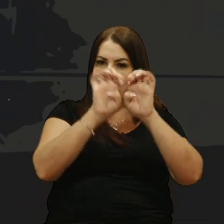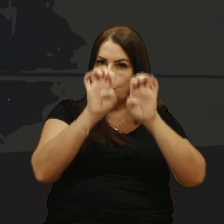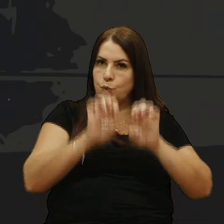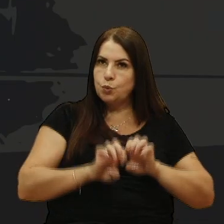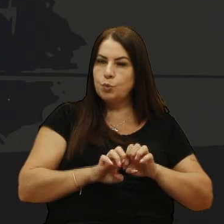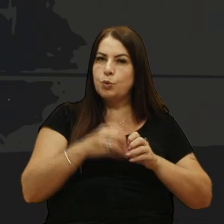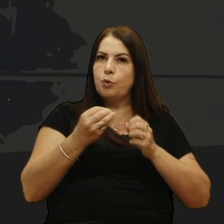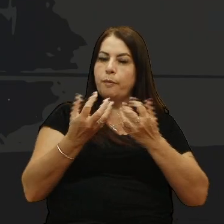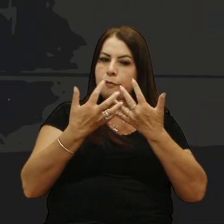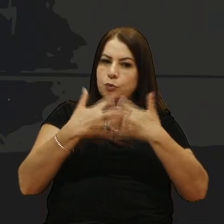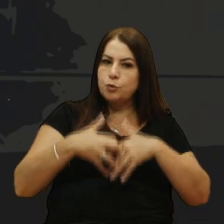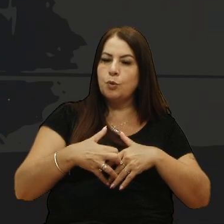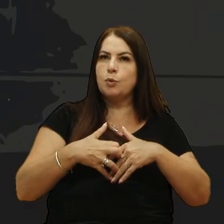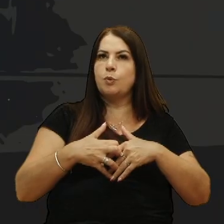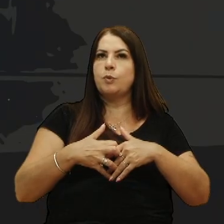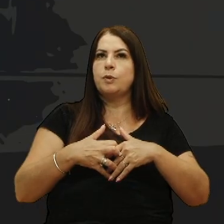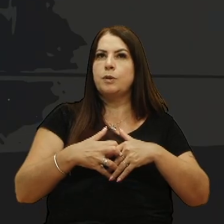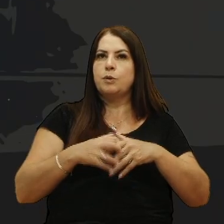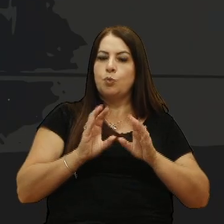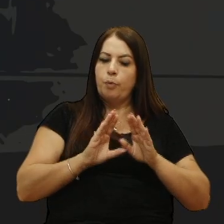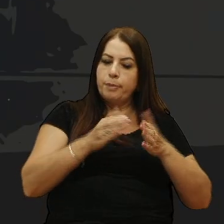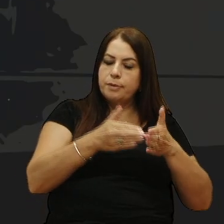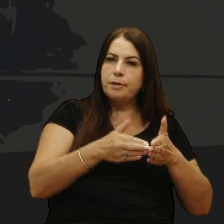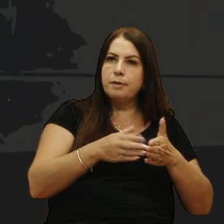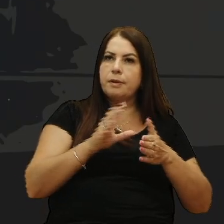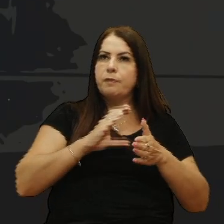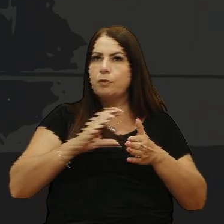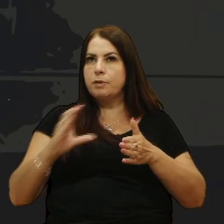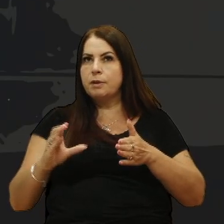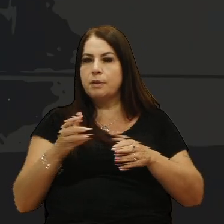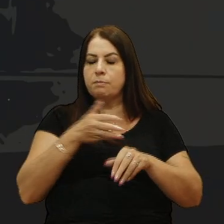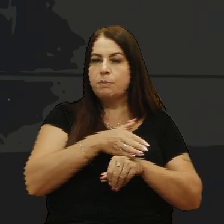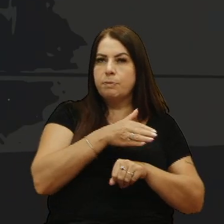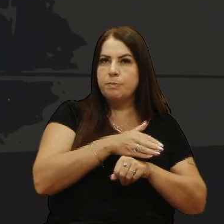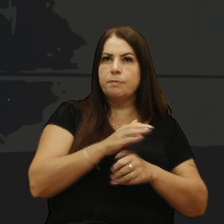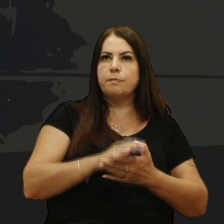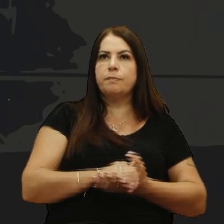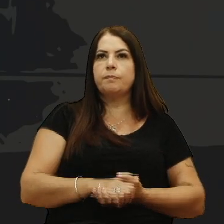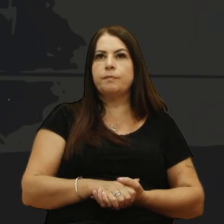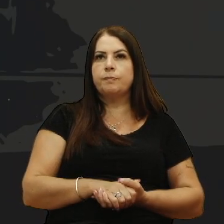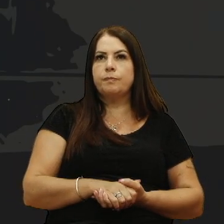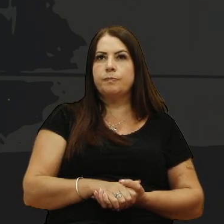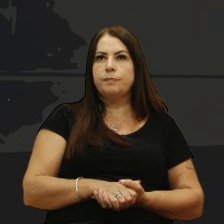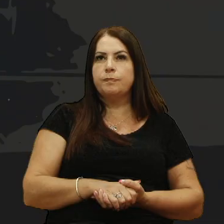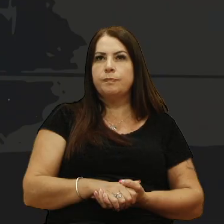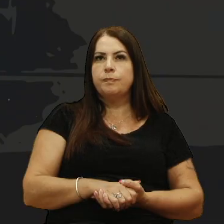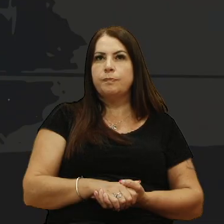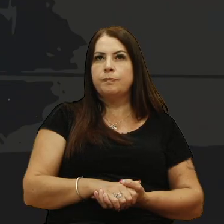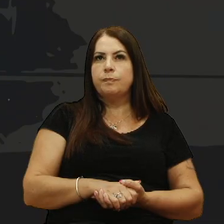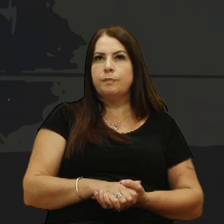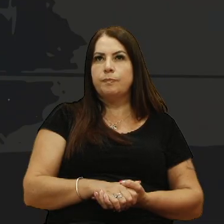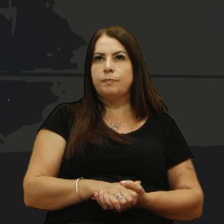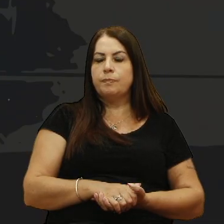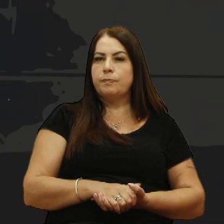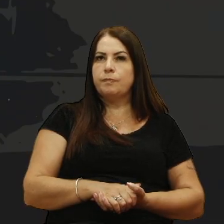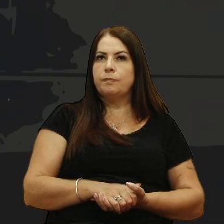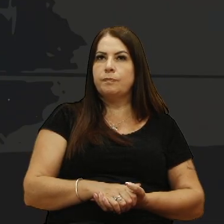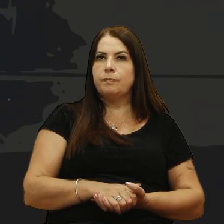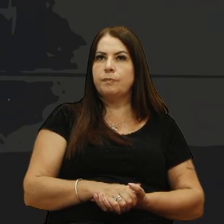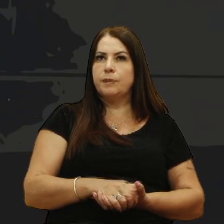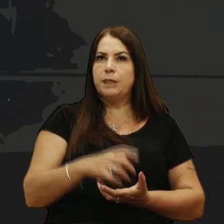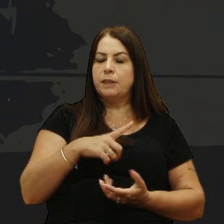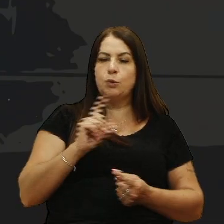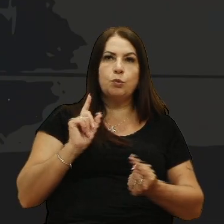como funciona, estrutura do comitê, quem vai coordenar, quem vai participar, pode passar, por favor. Então, aqui tem, né,